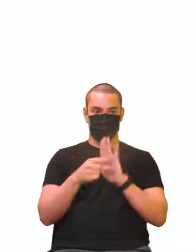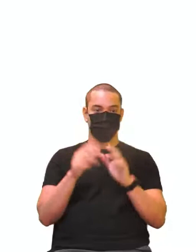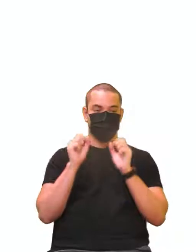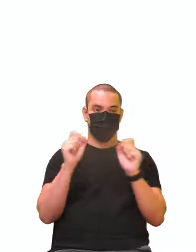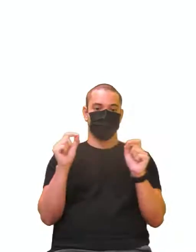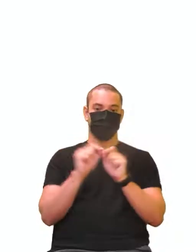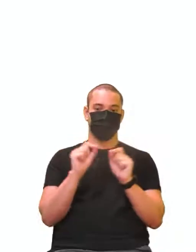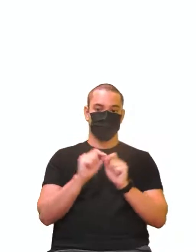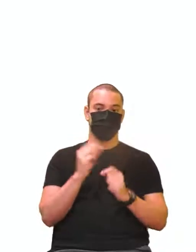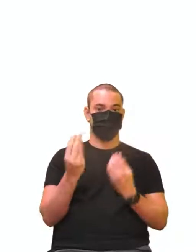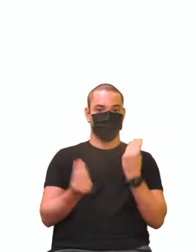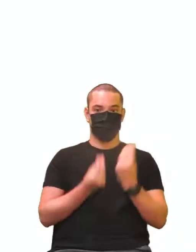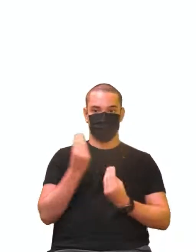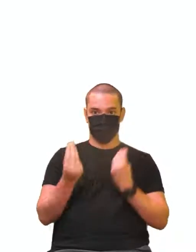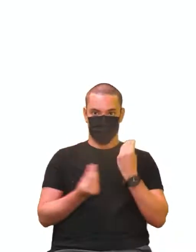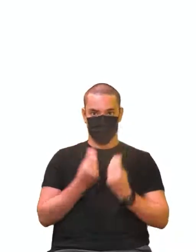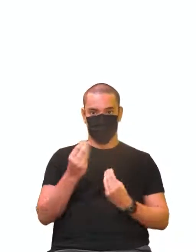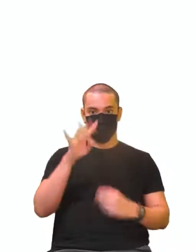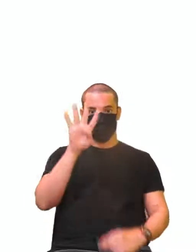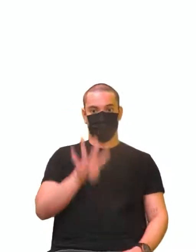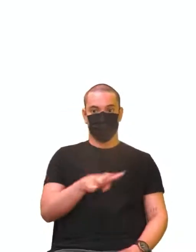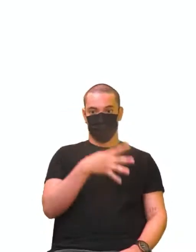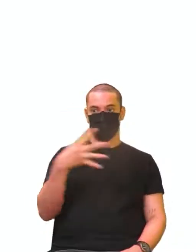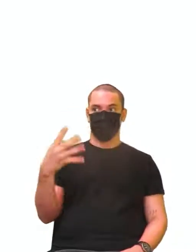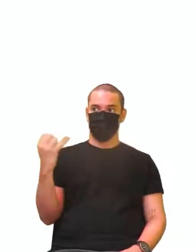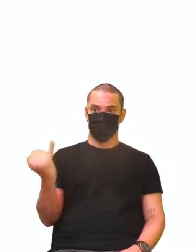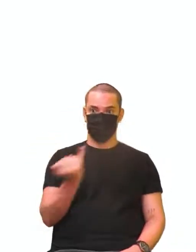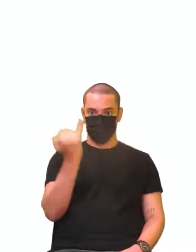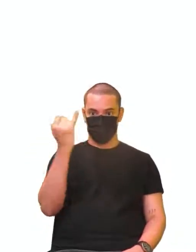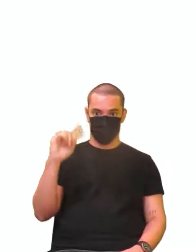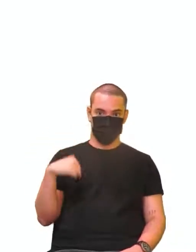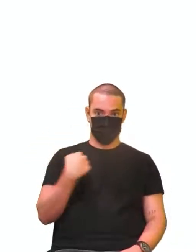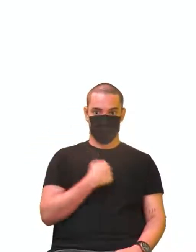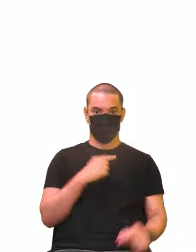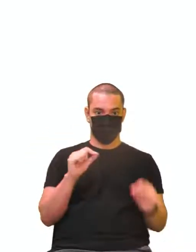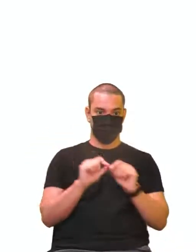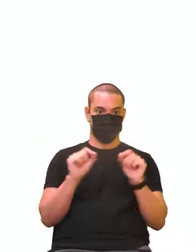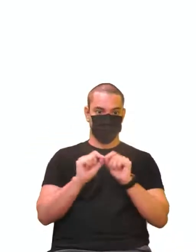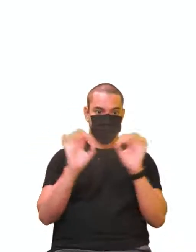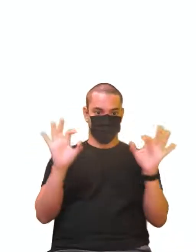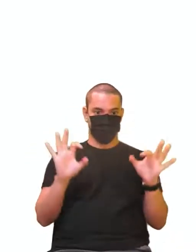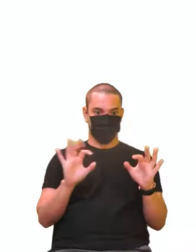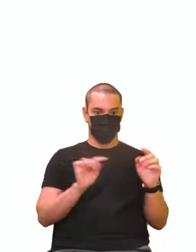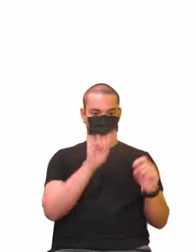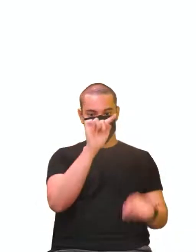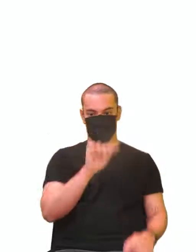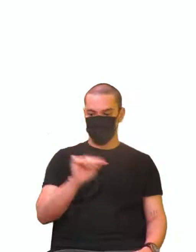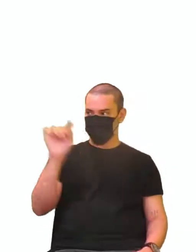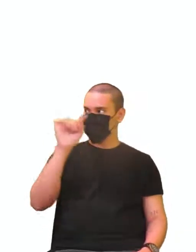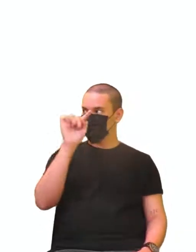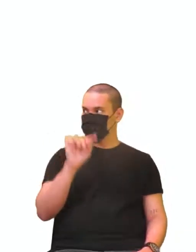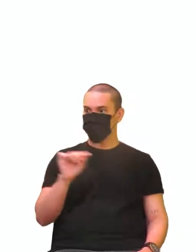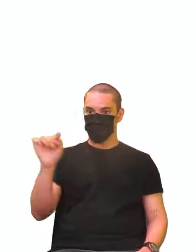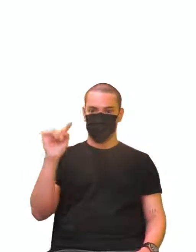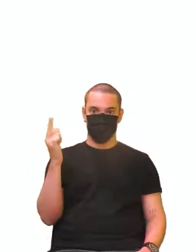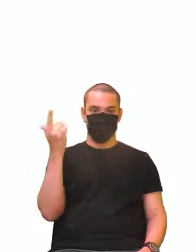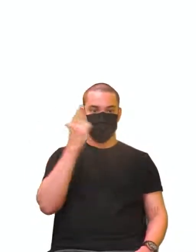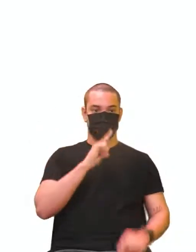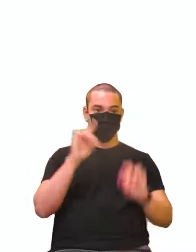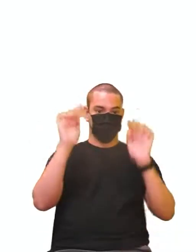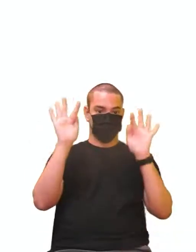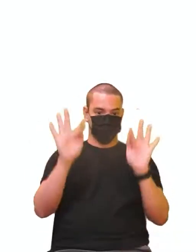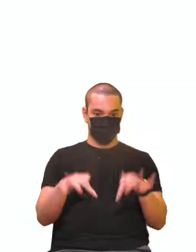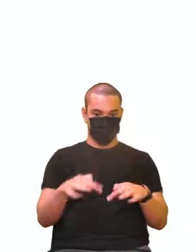fazer pelo quadro de Pinet. O importante é a gente fazer essas ligações e chegar na conclusão final, que no caso